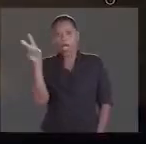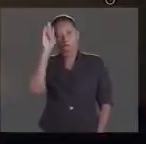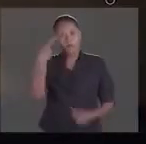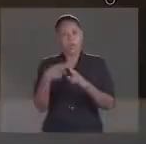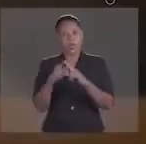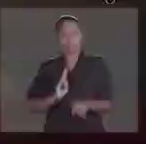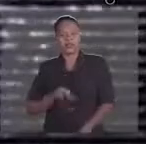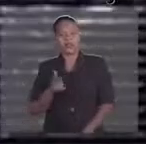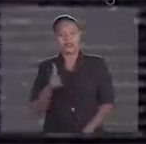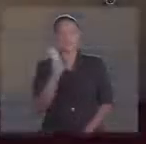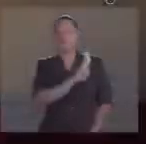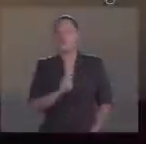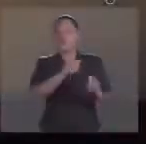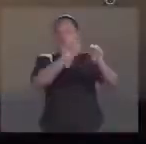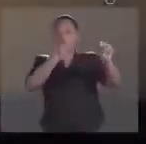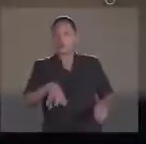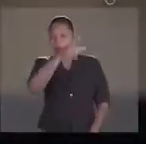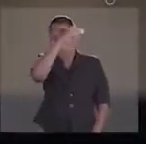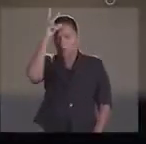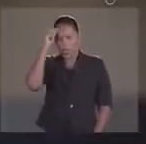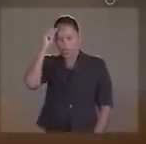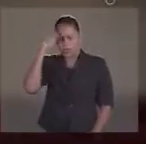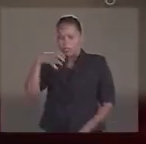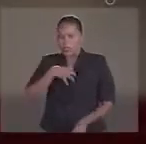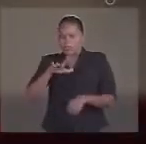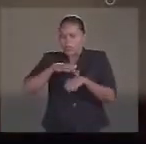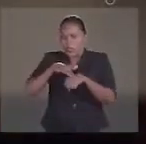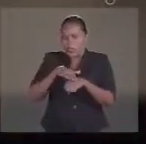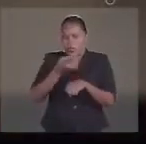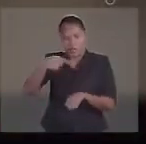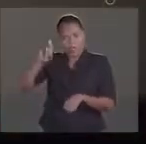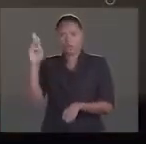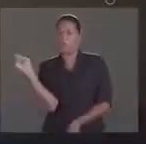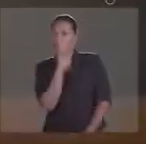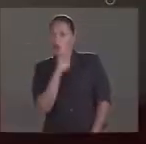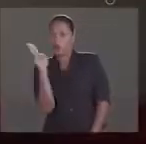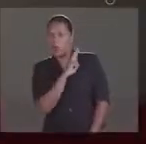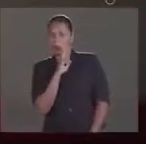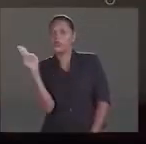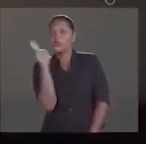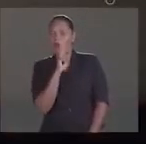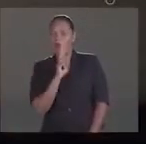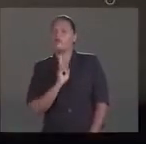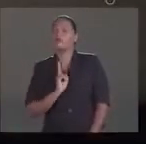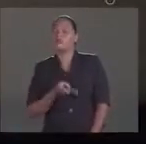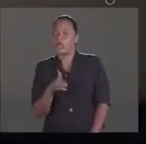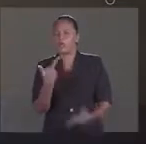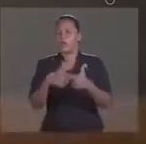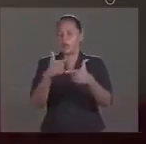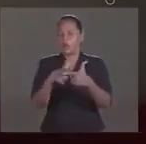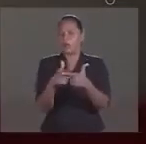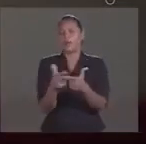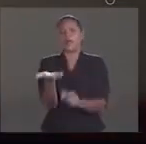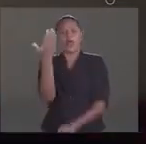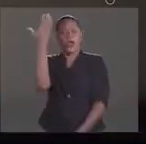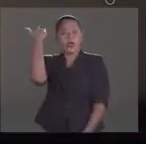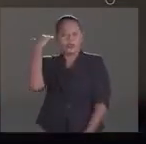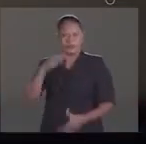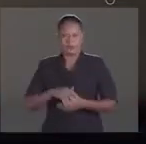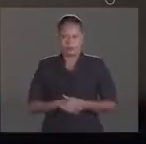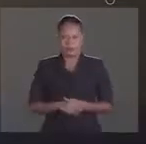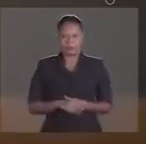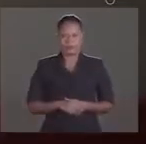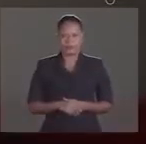promessas de campanha. Construiremos o Socorrão 3, com 300 leitos. Prometiam hospitais, novas unidades de emergência,